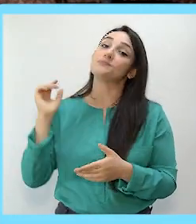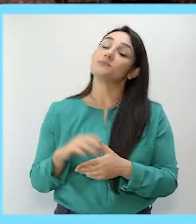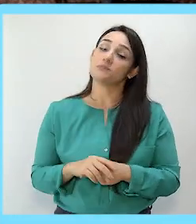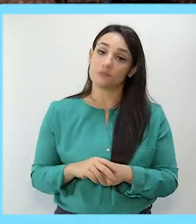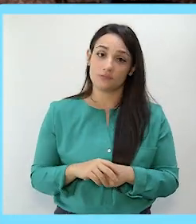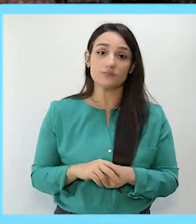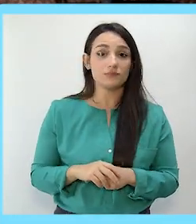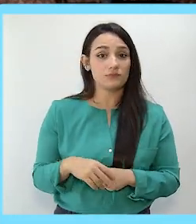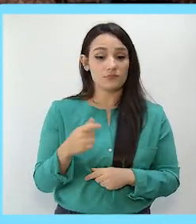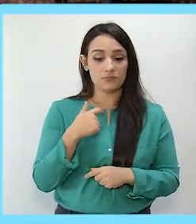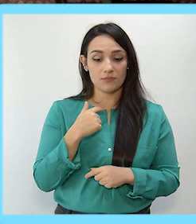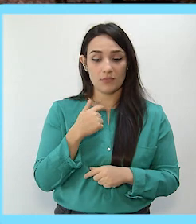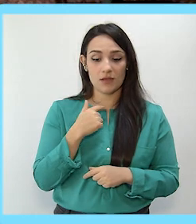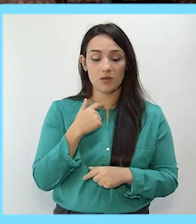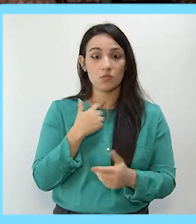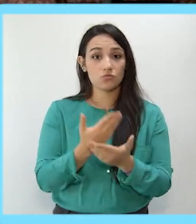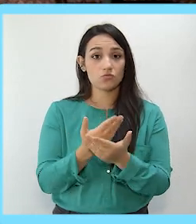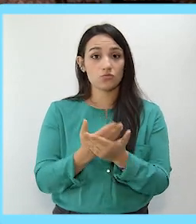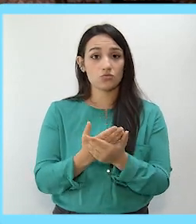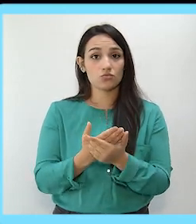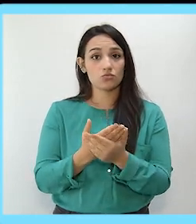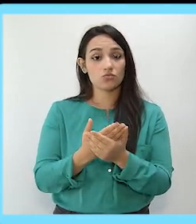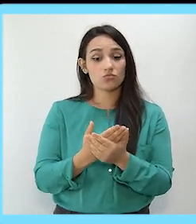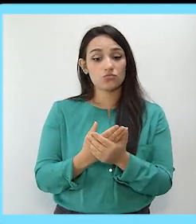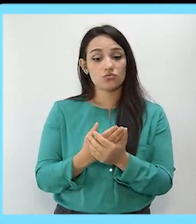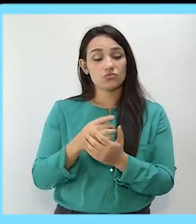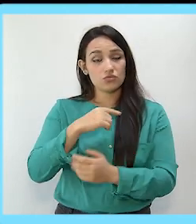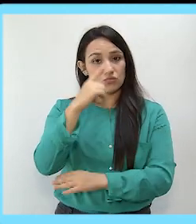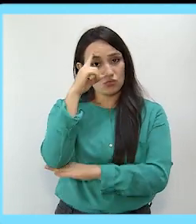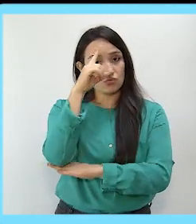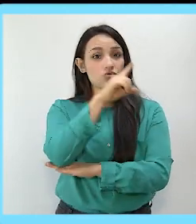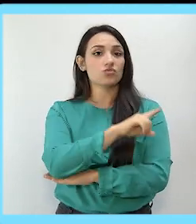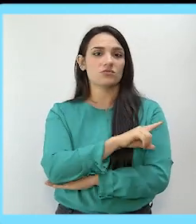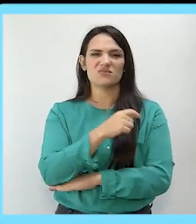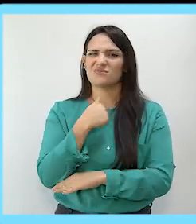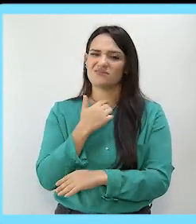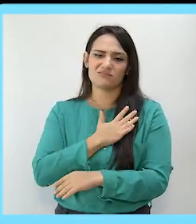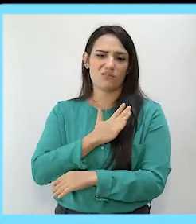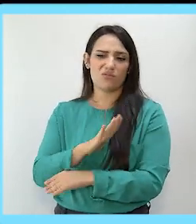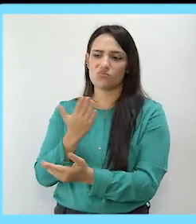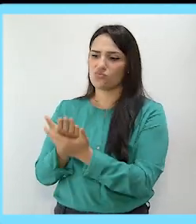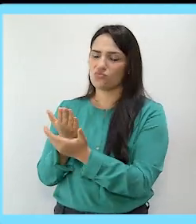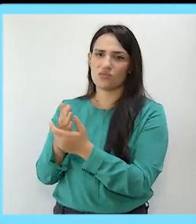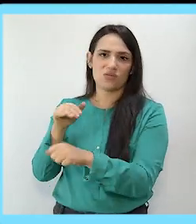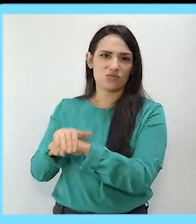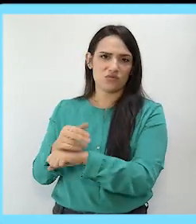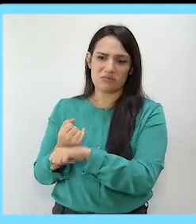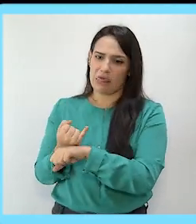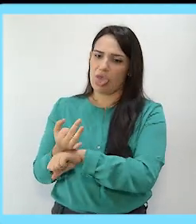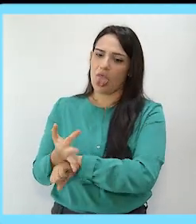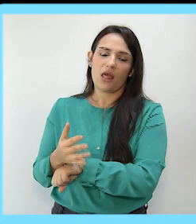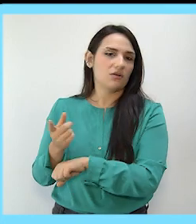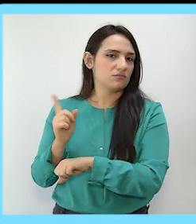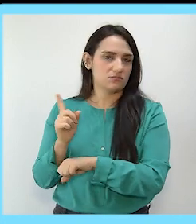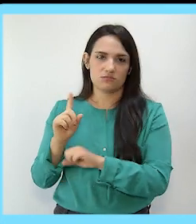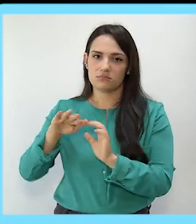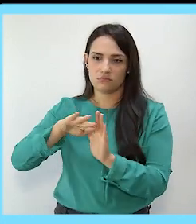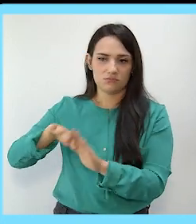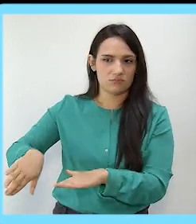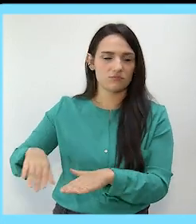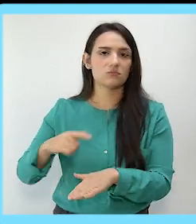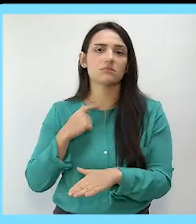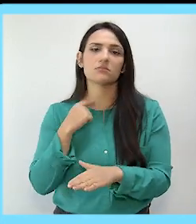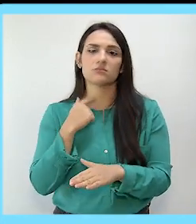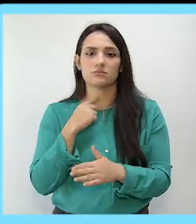sim. Eu sou uma pessoa do dia. Então, eu nunca fui aquela pessoa que estudava durante a noite, virava a madrugada. Então,